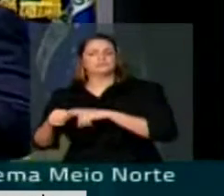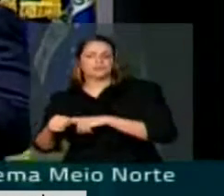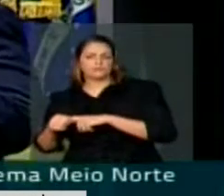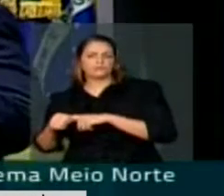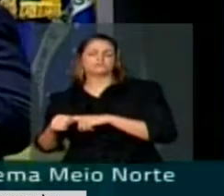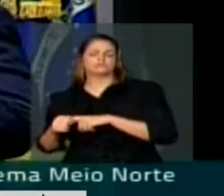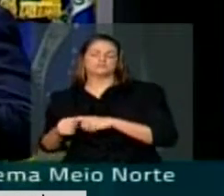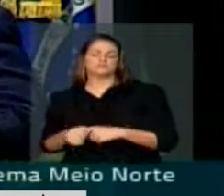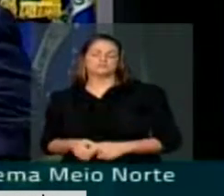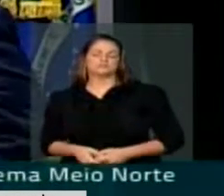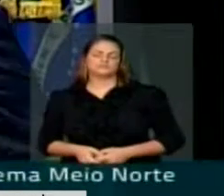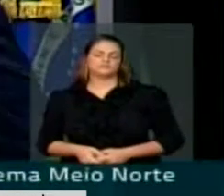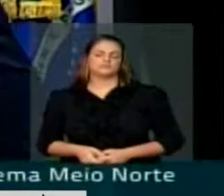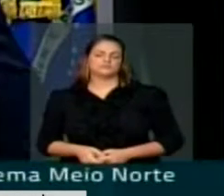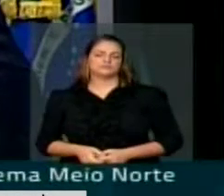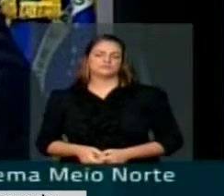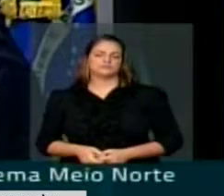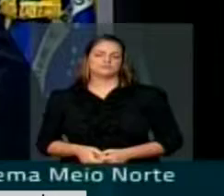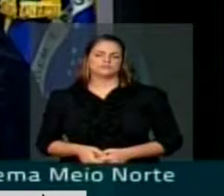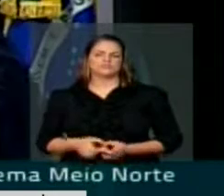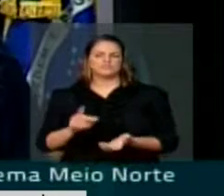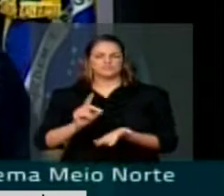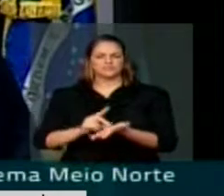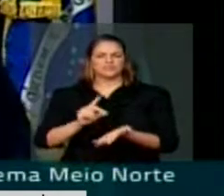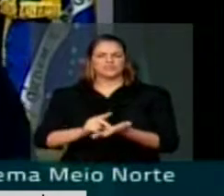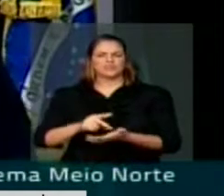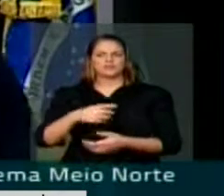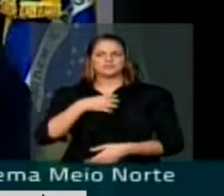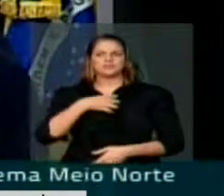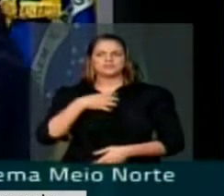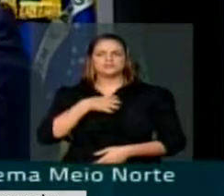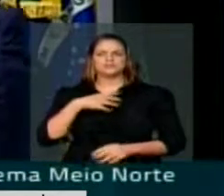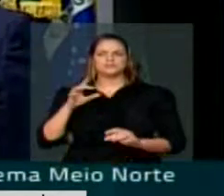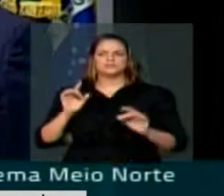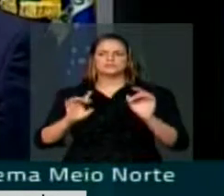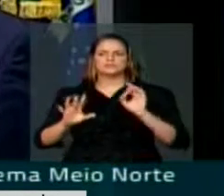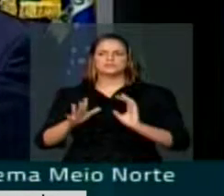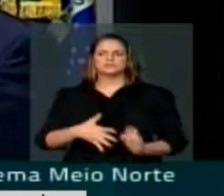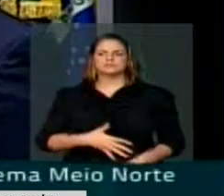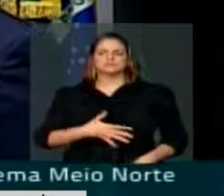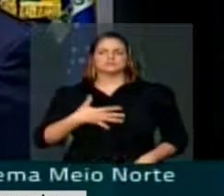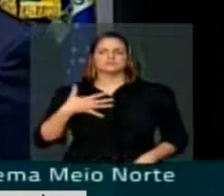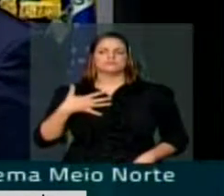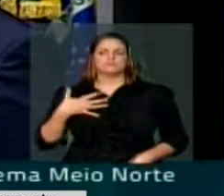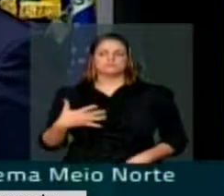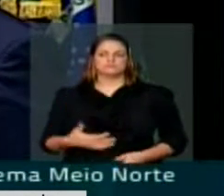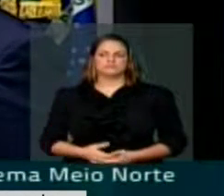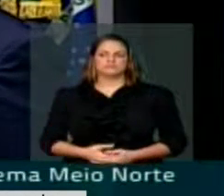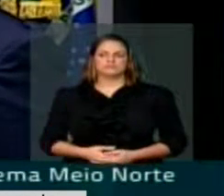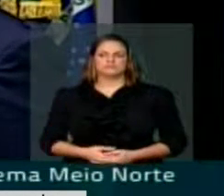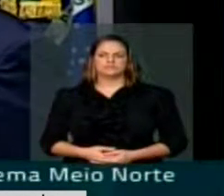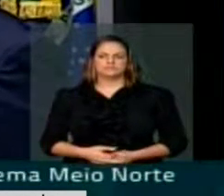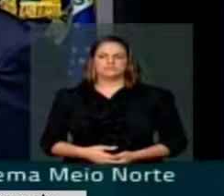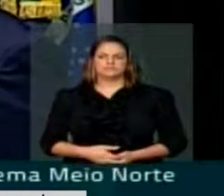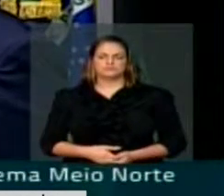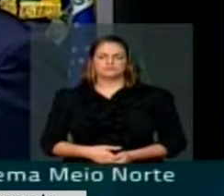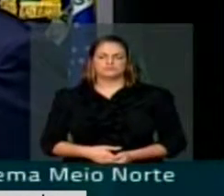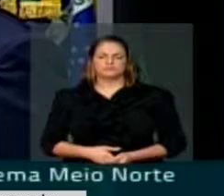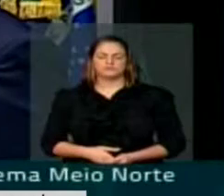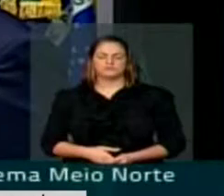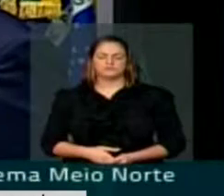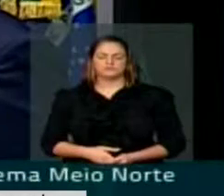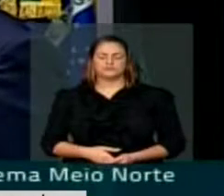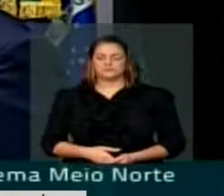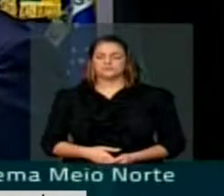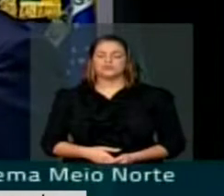vezes. E, na realidade, sinto-me honrado na certeza de ter feito esse